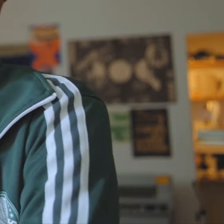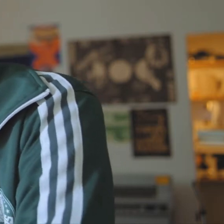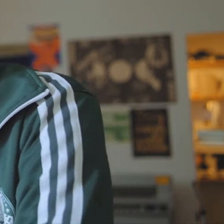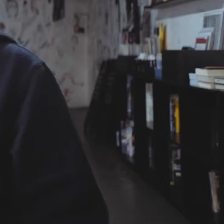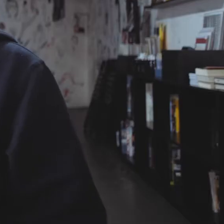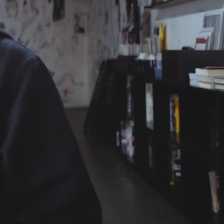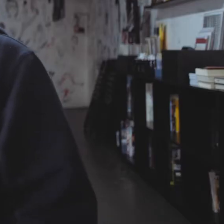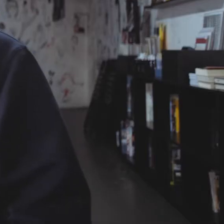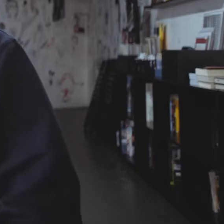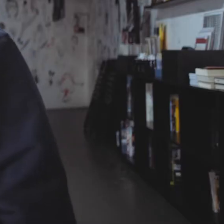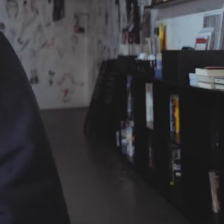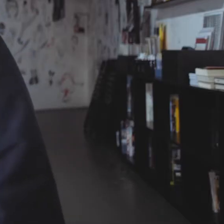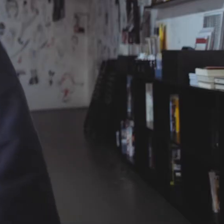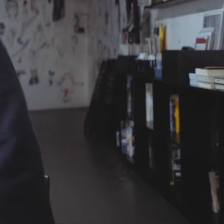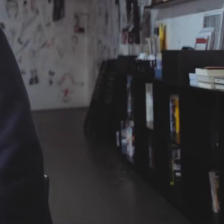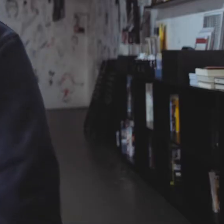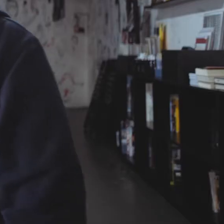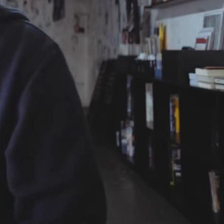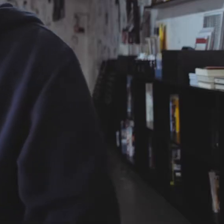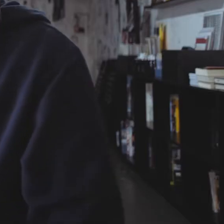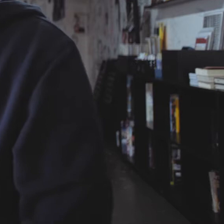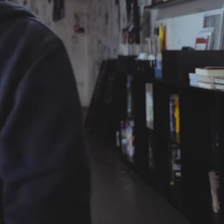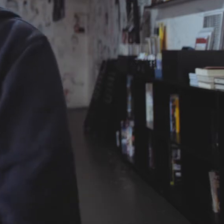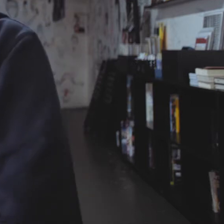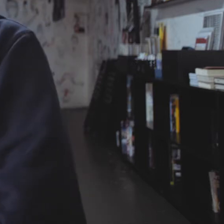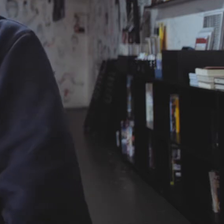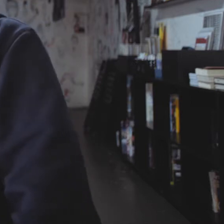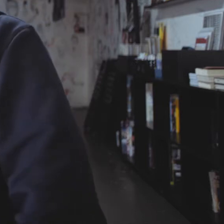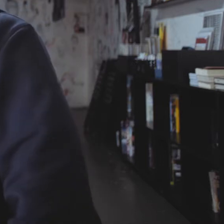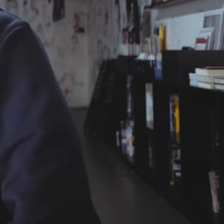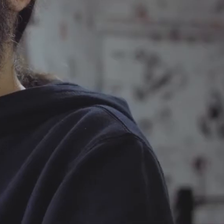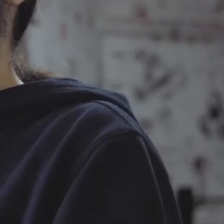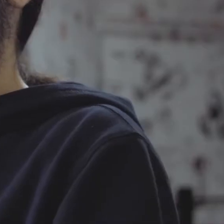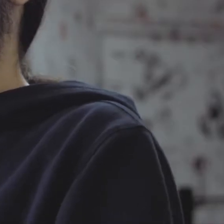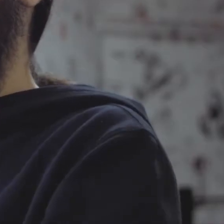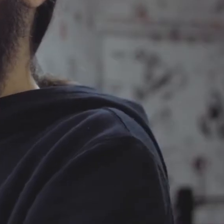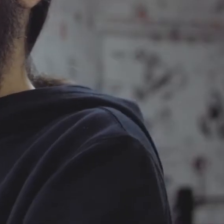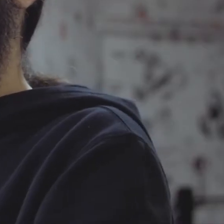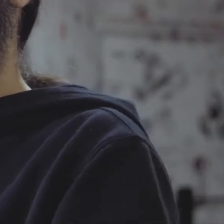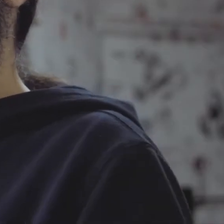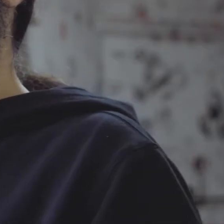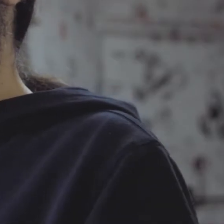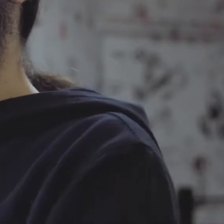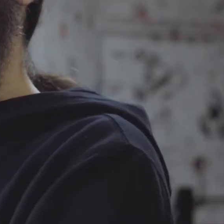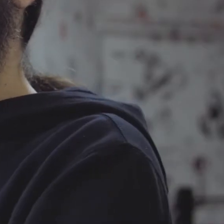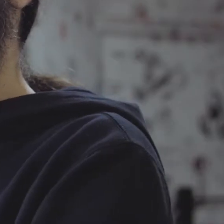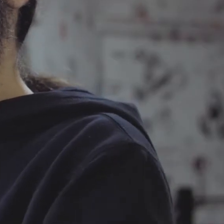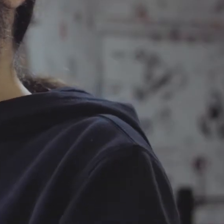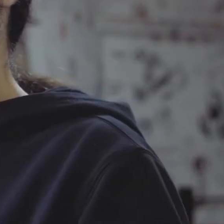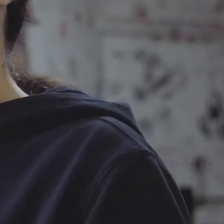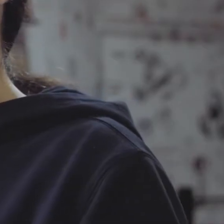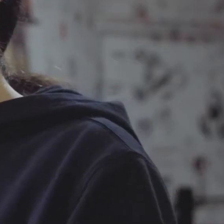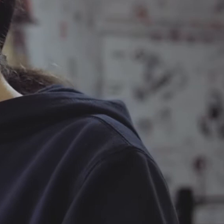com certeza. O que eu acho é que não existe, na verdade, esse conflito entre impresso e digital, especialmente essa nova